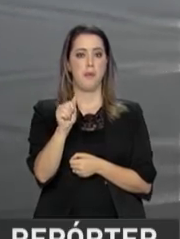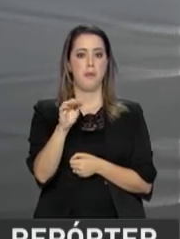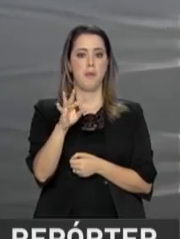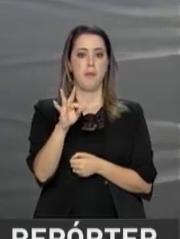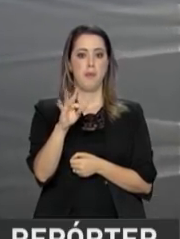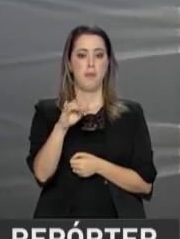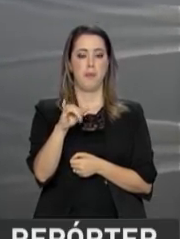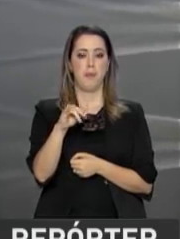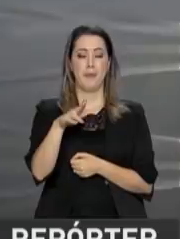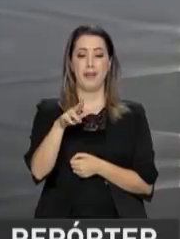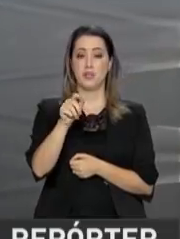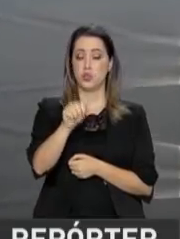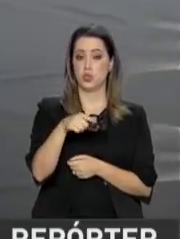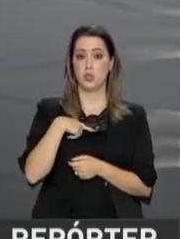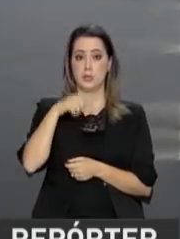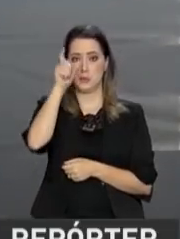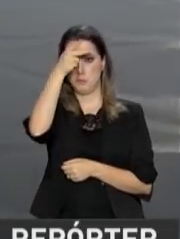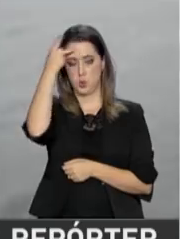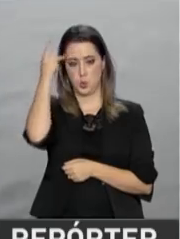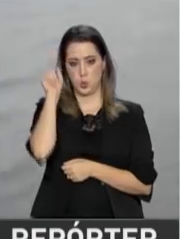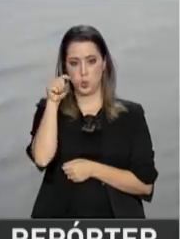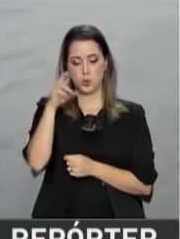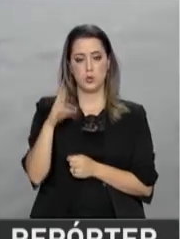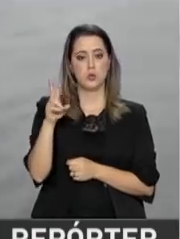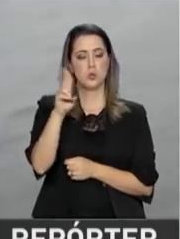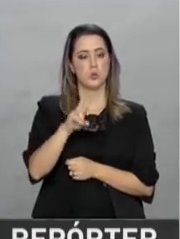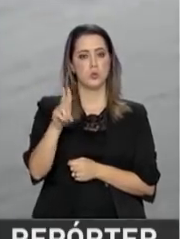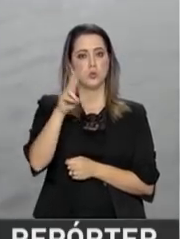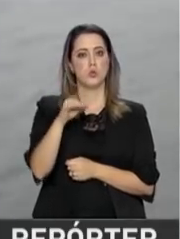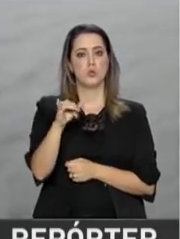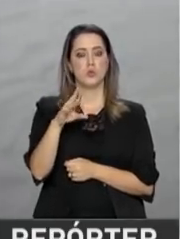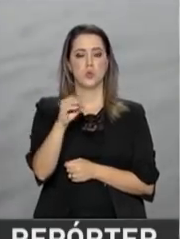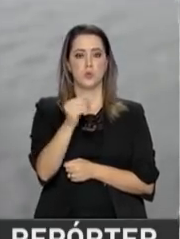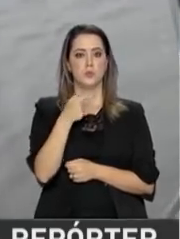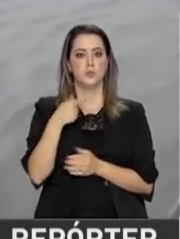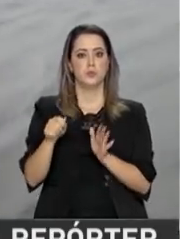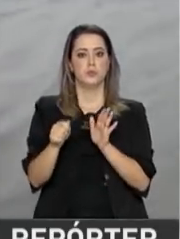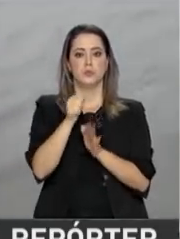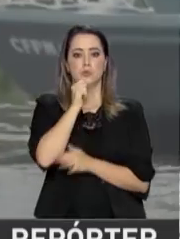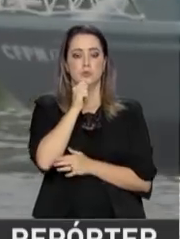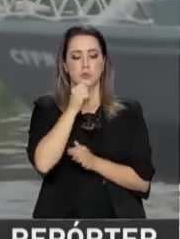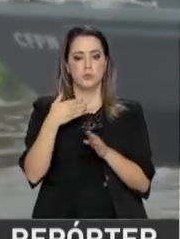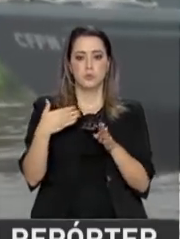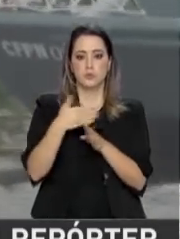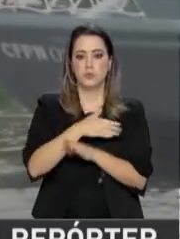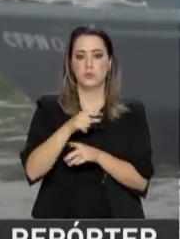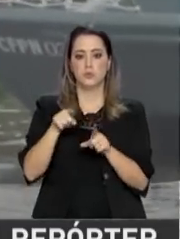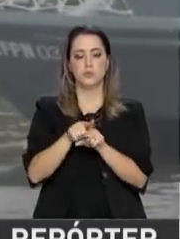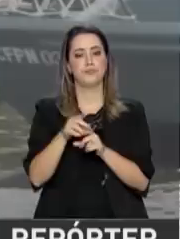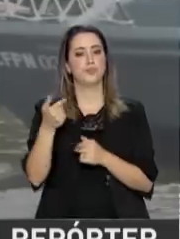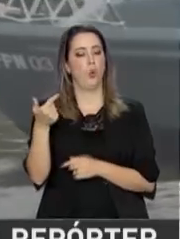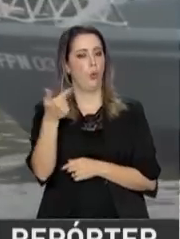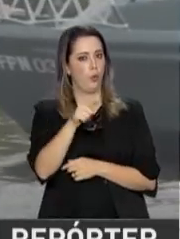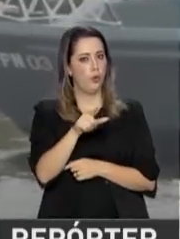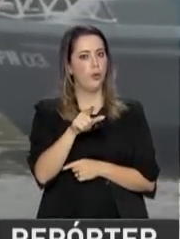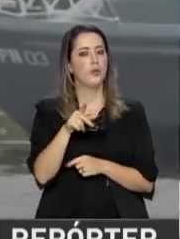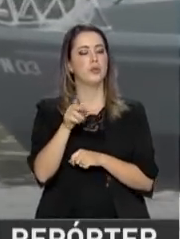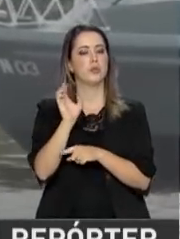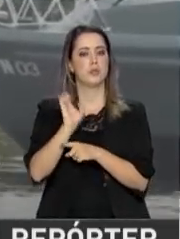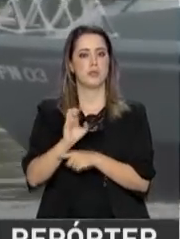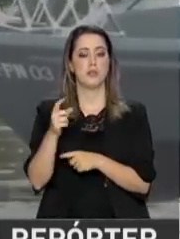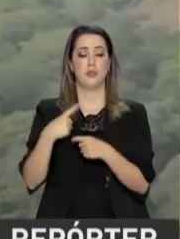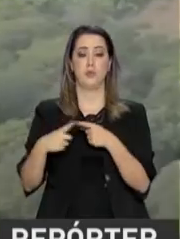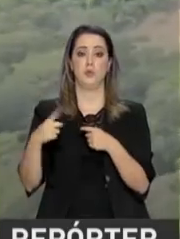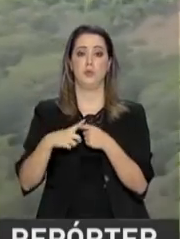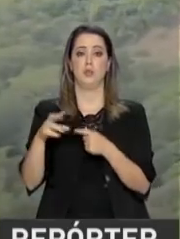peru ali os traficantes usam rio solimões para transporte de drogas rondônia é outro estado que tem um rio